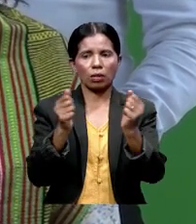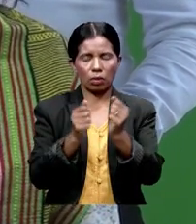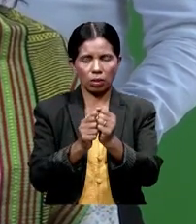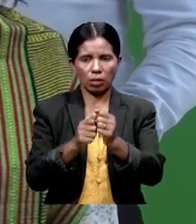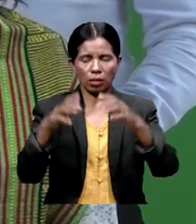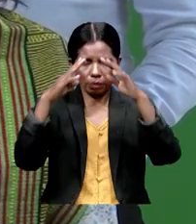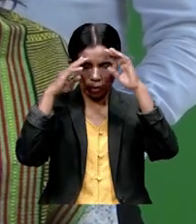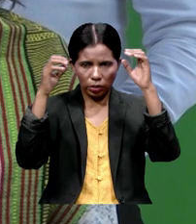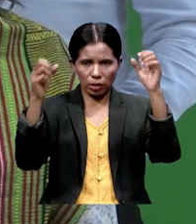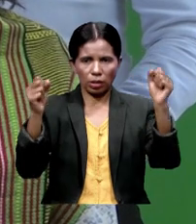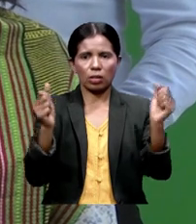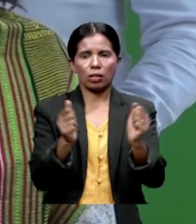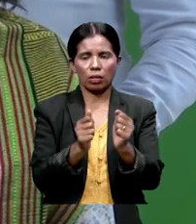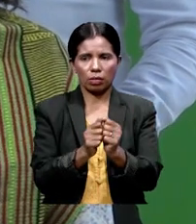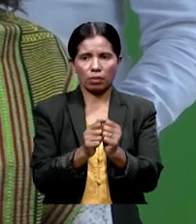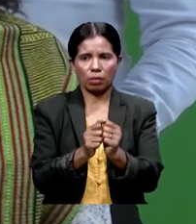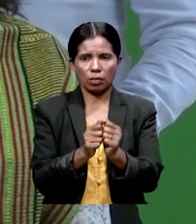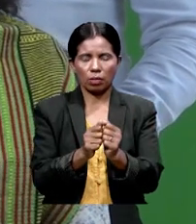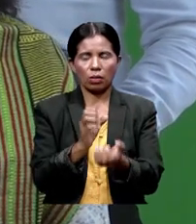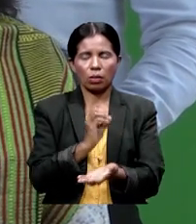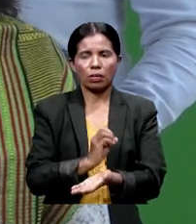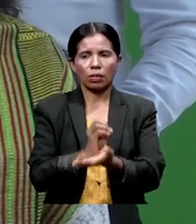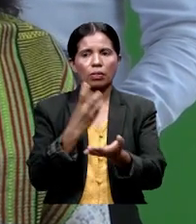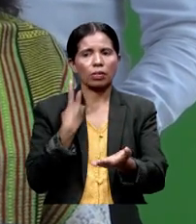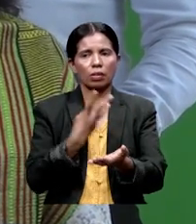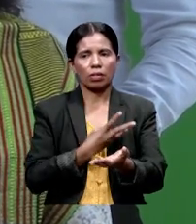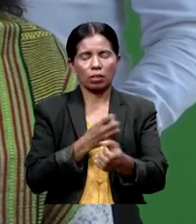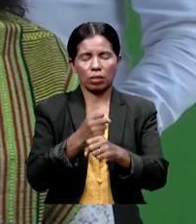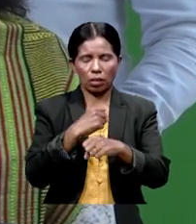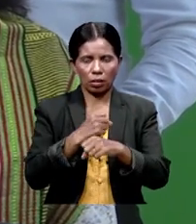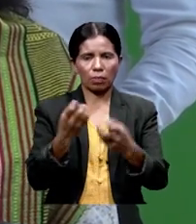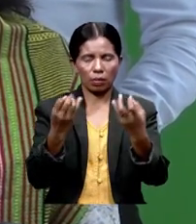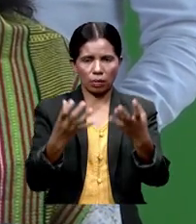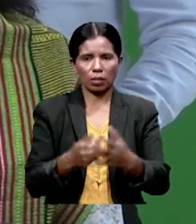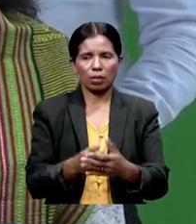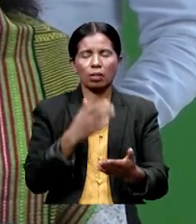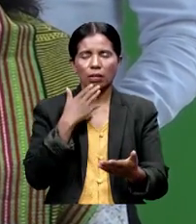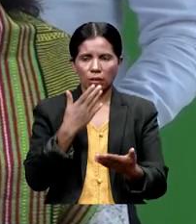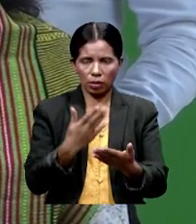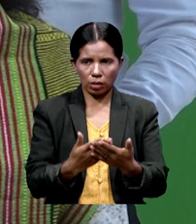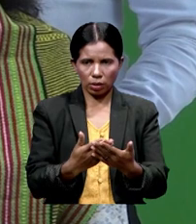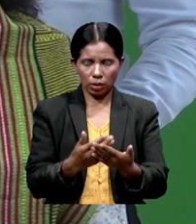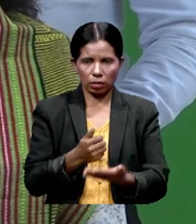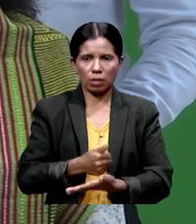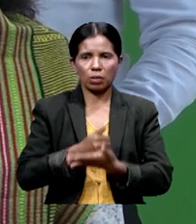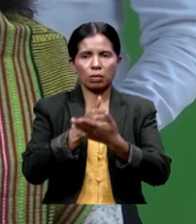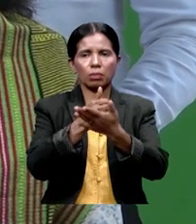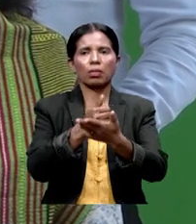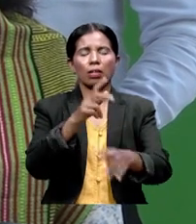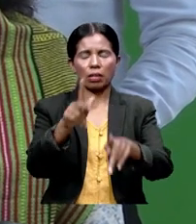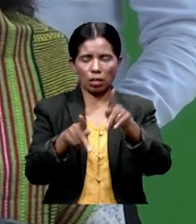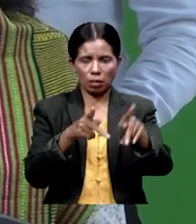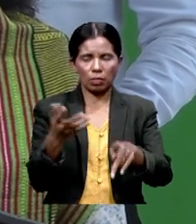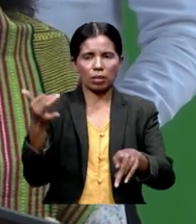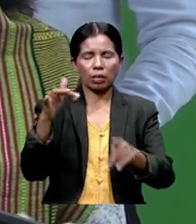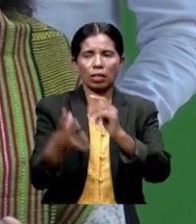Presidência da República ou Raioa, e está se rala Boatubarak, dia a tu servir é uma serne que